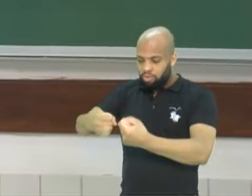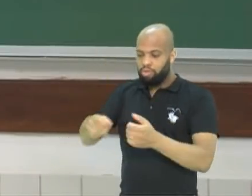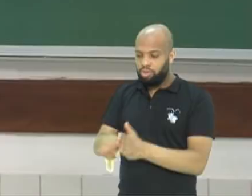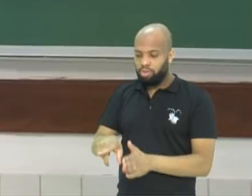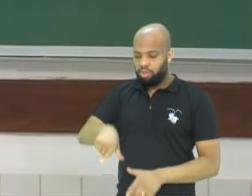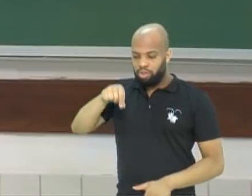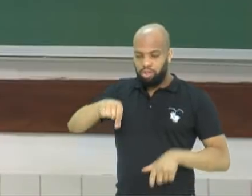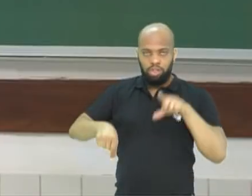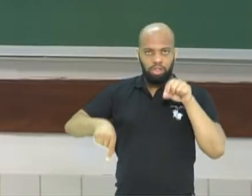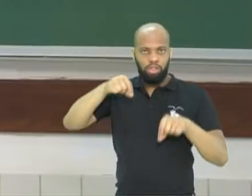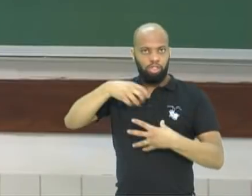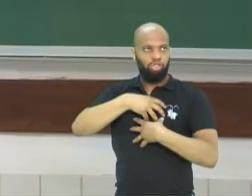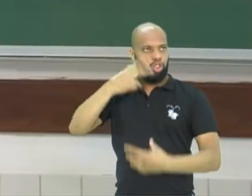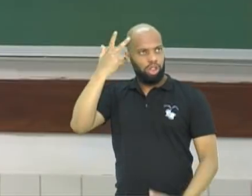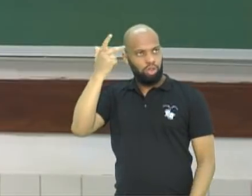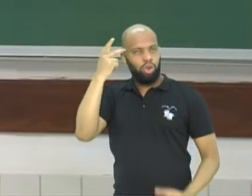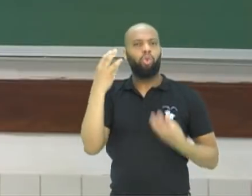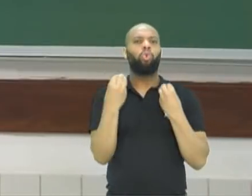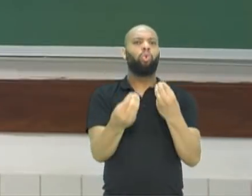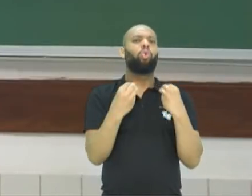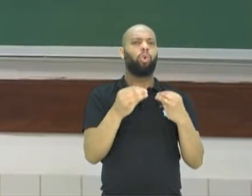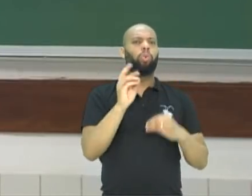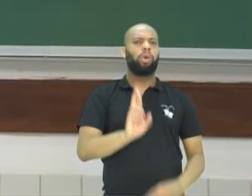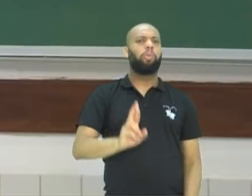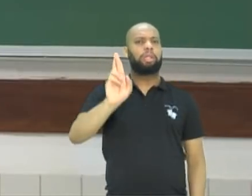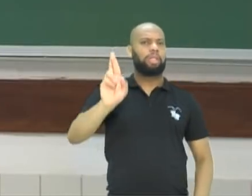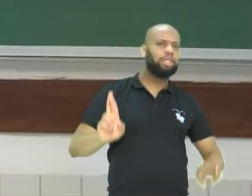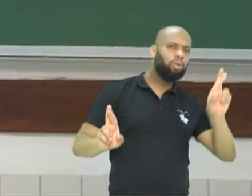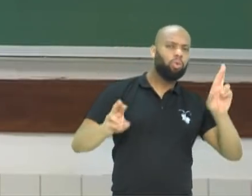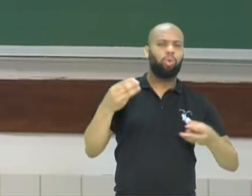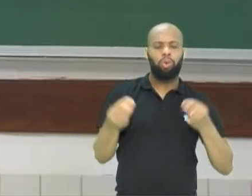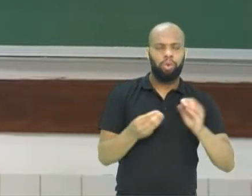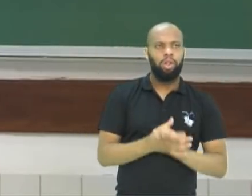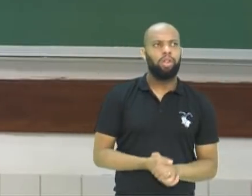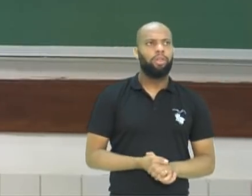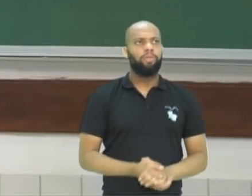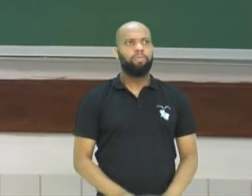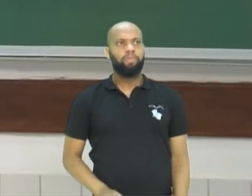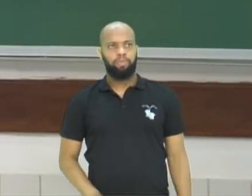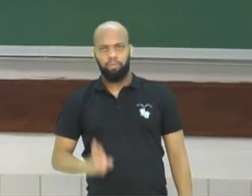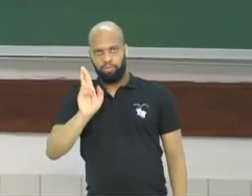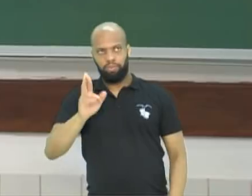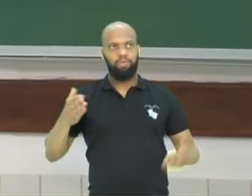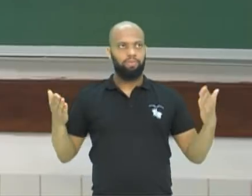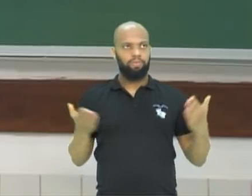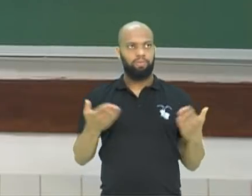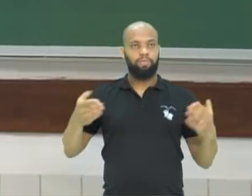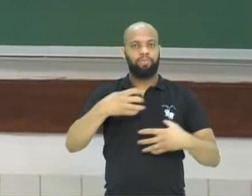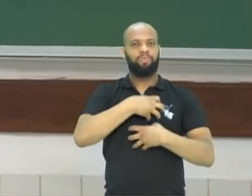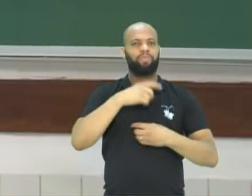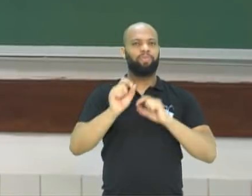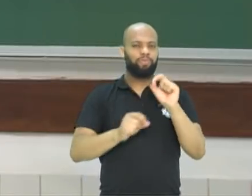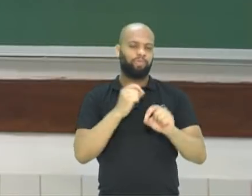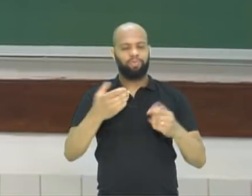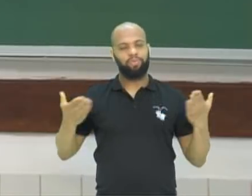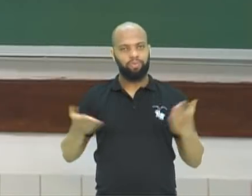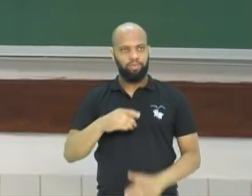seleção natural. Como que ficaria isso representado? Bom, representado aqui na